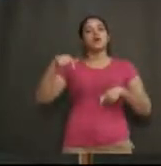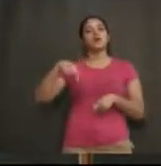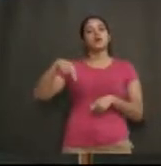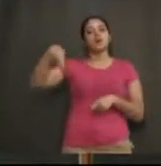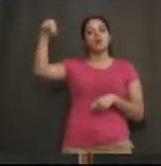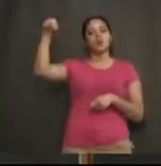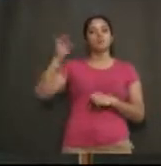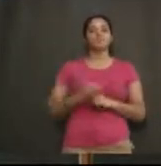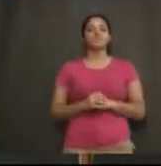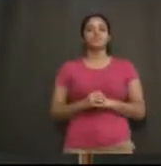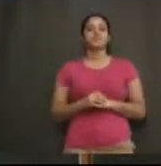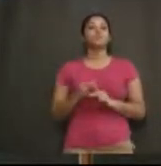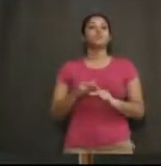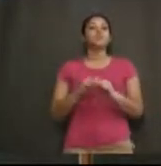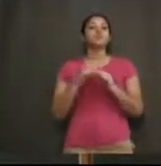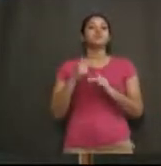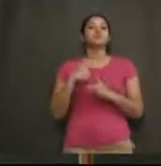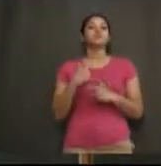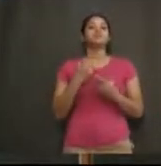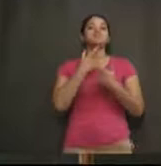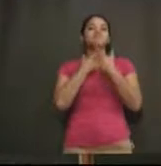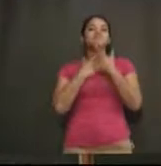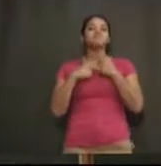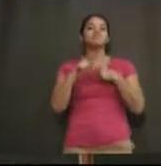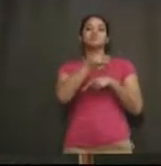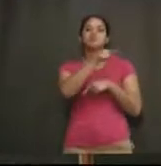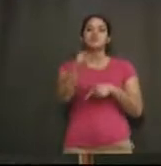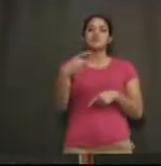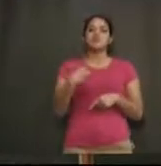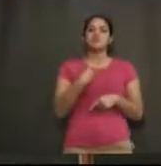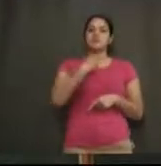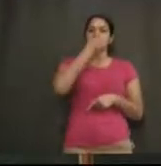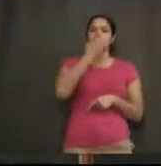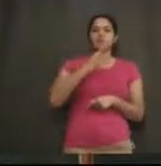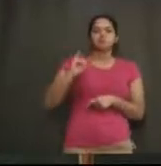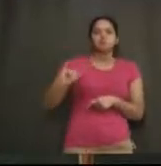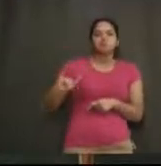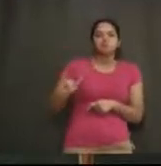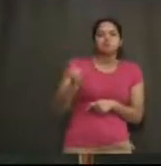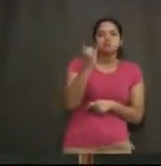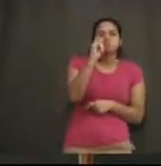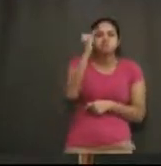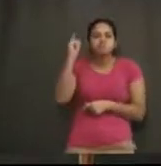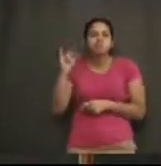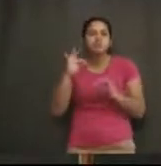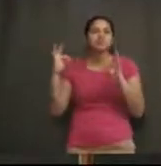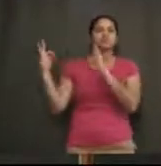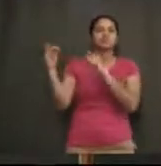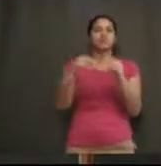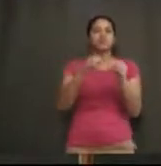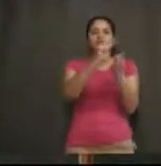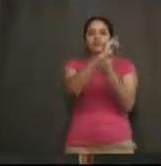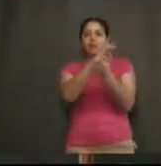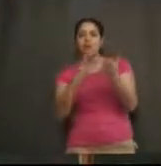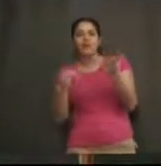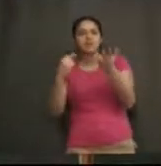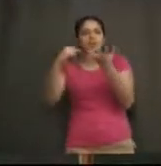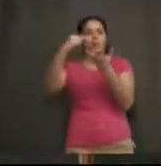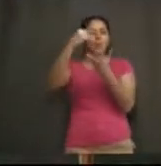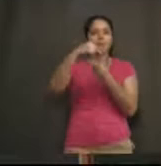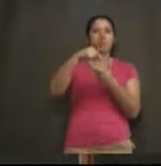eu espero também uma estadia excelente, que vocês aproveitem todas as atividades, que aproveitem